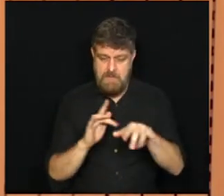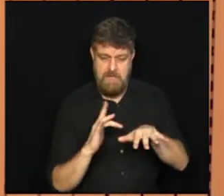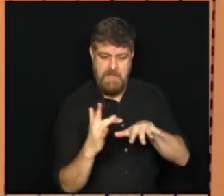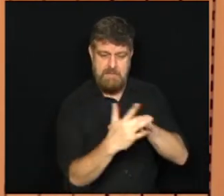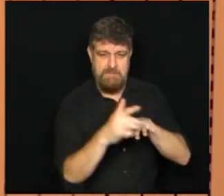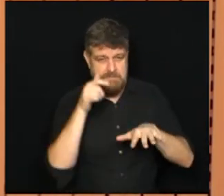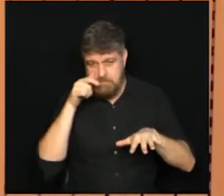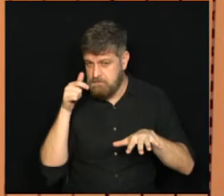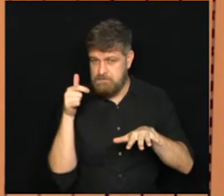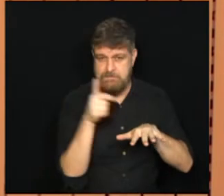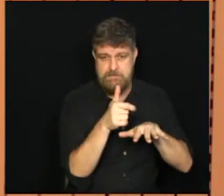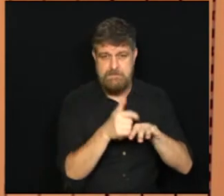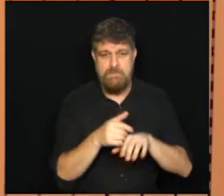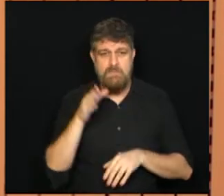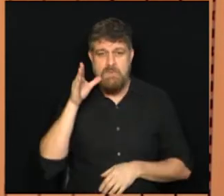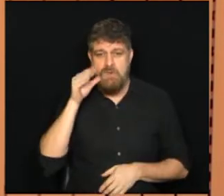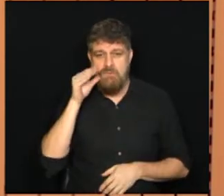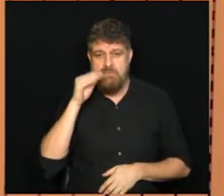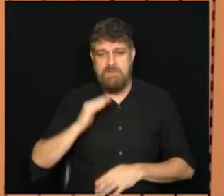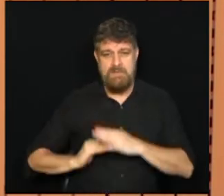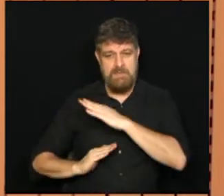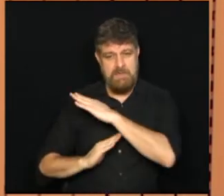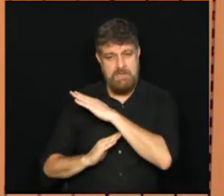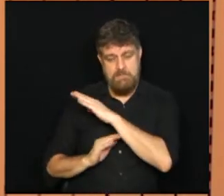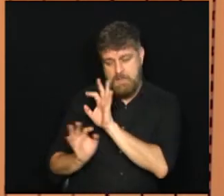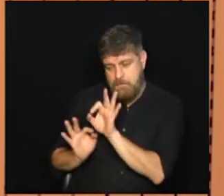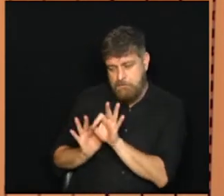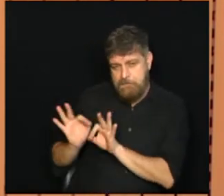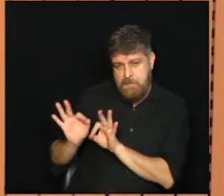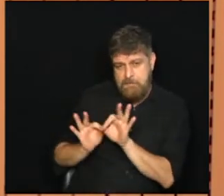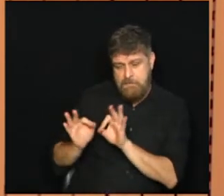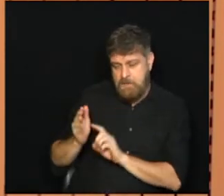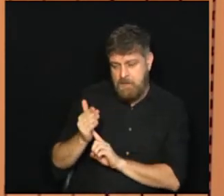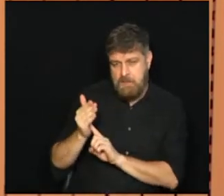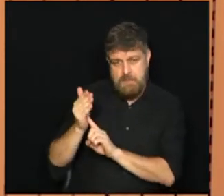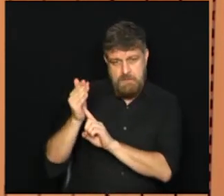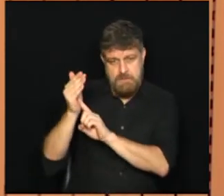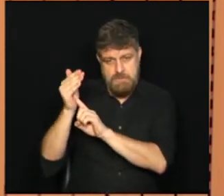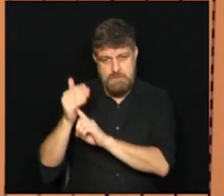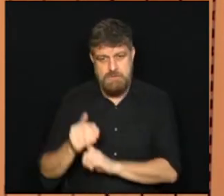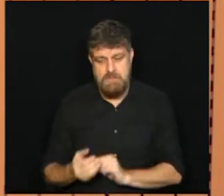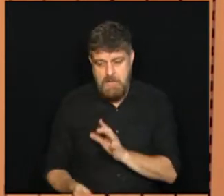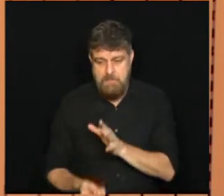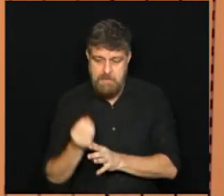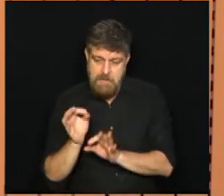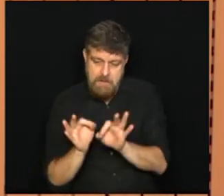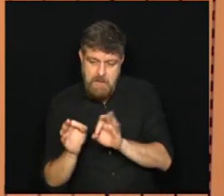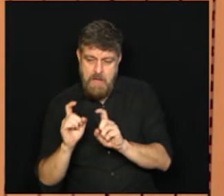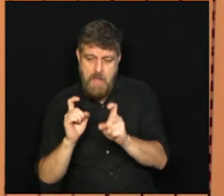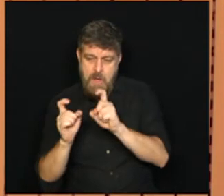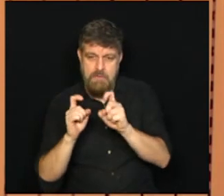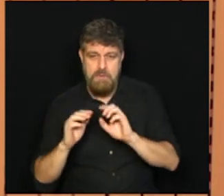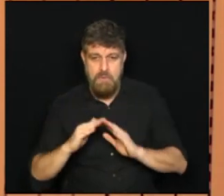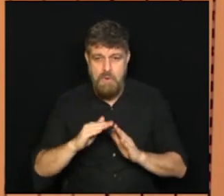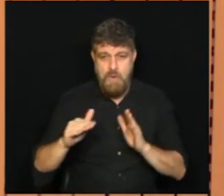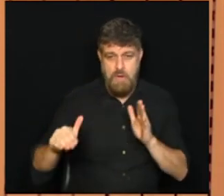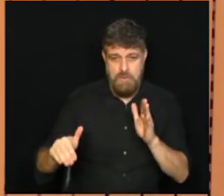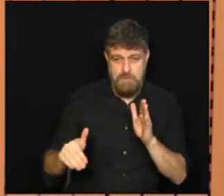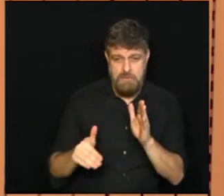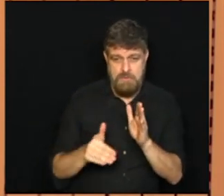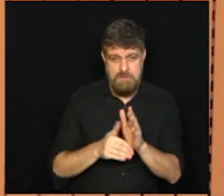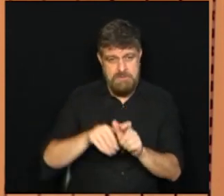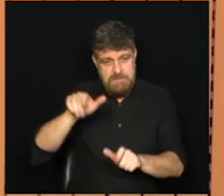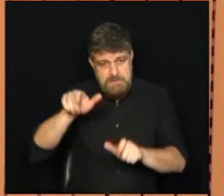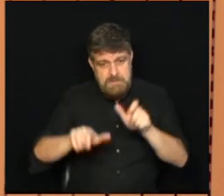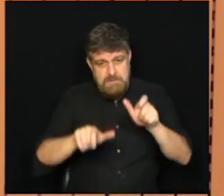quero agradecer os funcionários da casa que fizeram essa comissão acontecer, quero agradecer todo mundo que